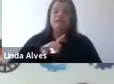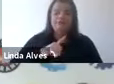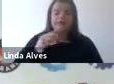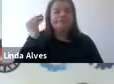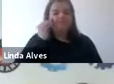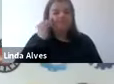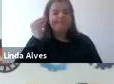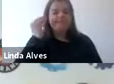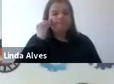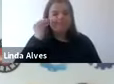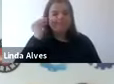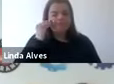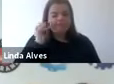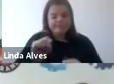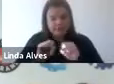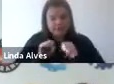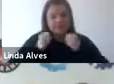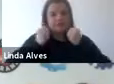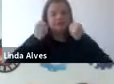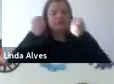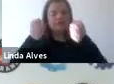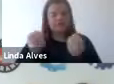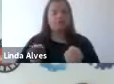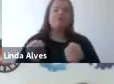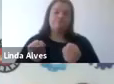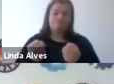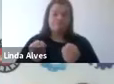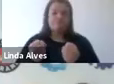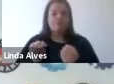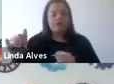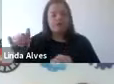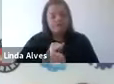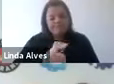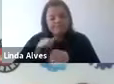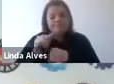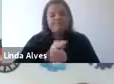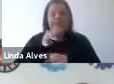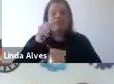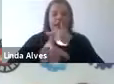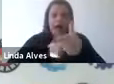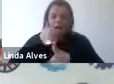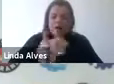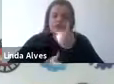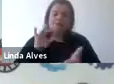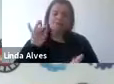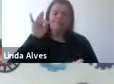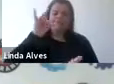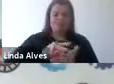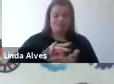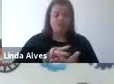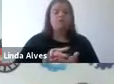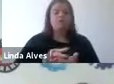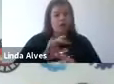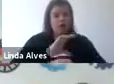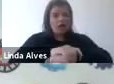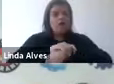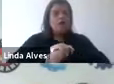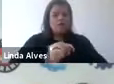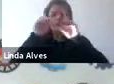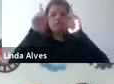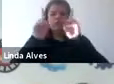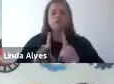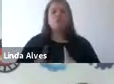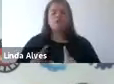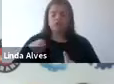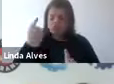com todos os esforços, né, e com trabalho eficiente, garantir os direitos dos nossos trabalhadores, no nosso setor aqui,